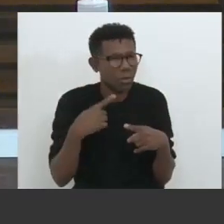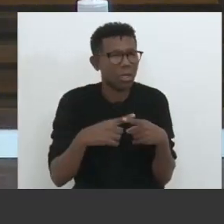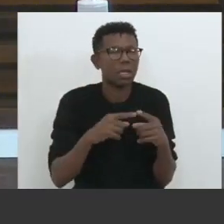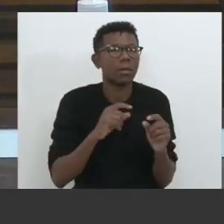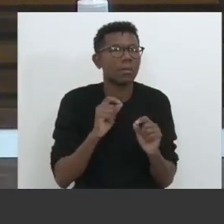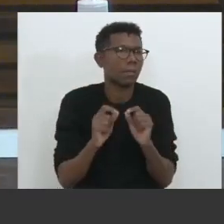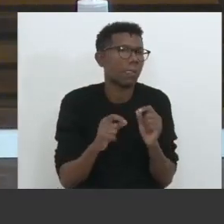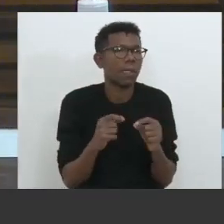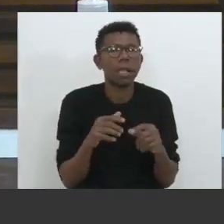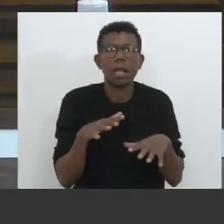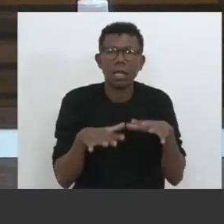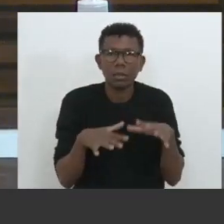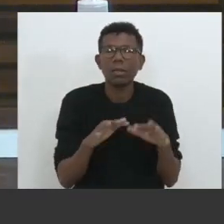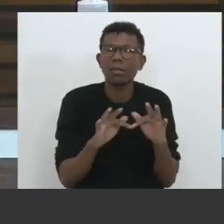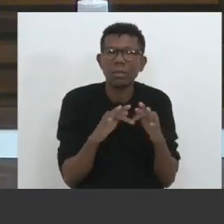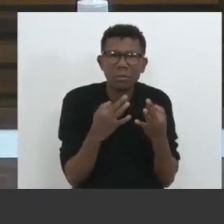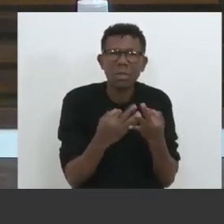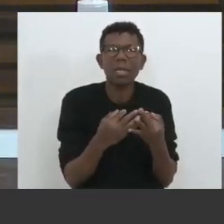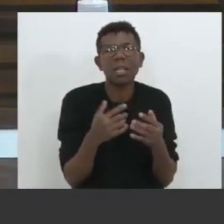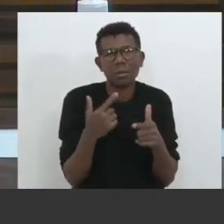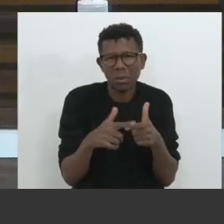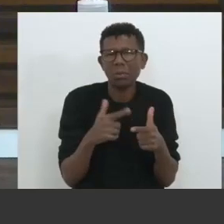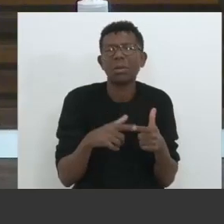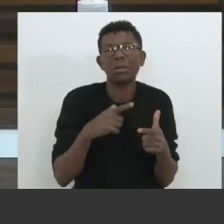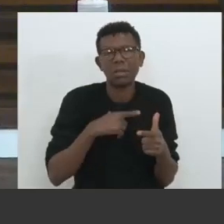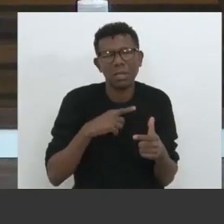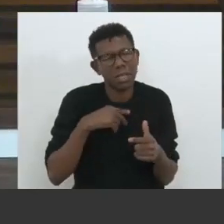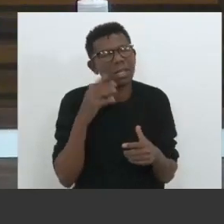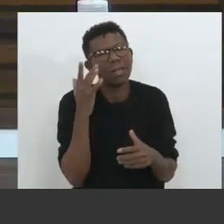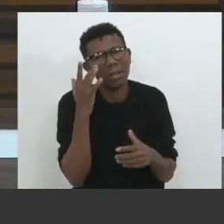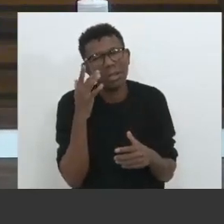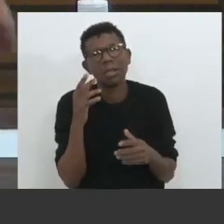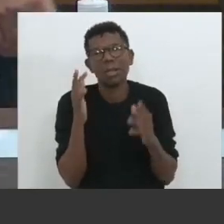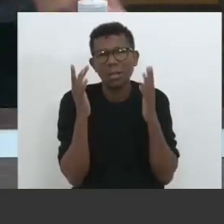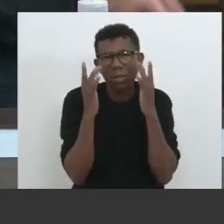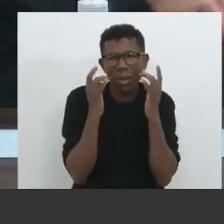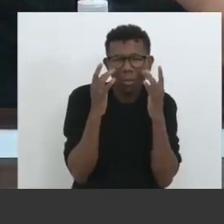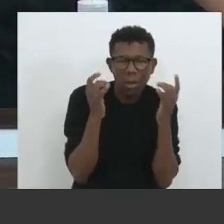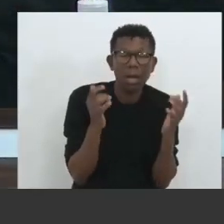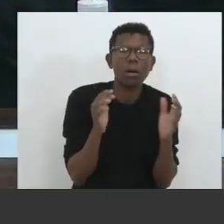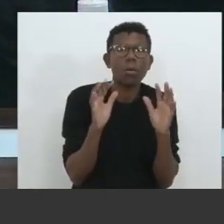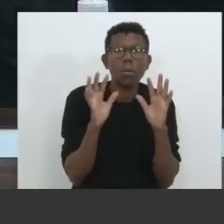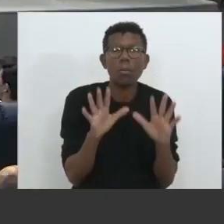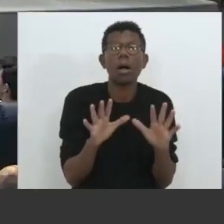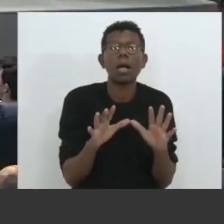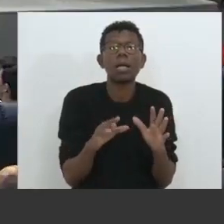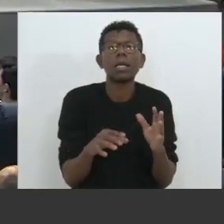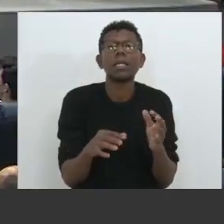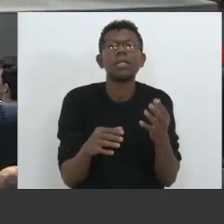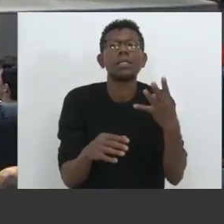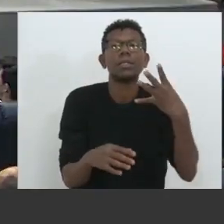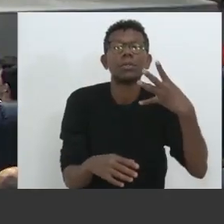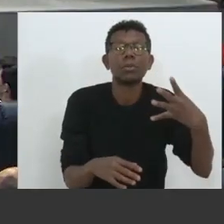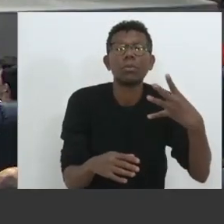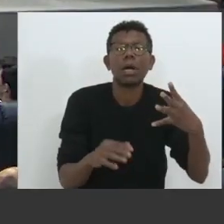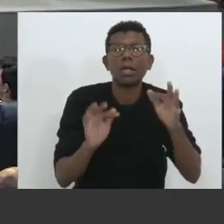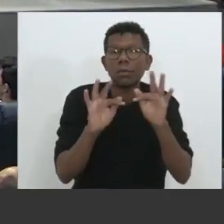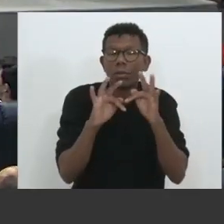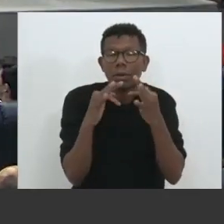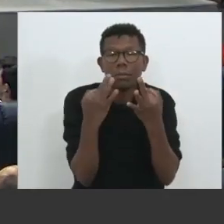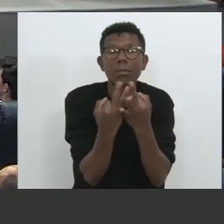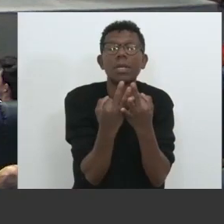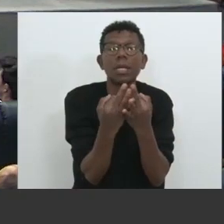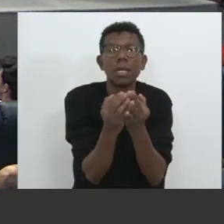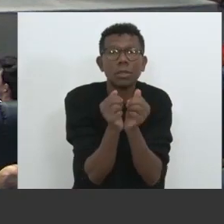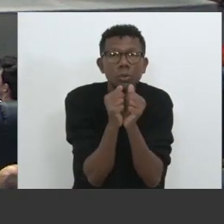né entre as famílias e você conseguiu unir aí a as quatro famílias né Foi quatro família conseguiu unir as quatro